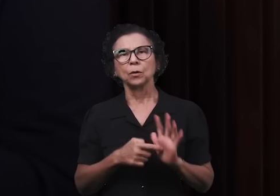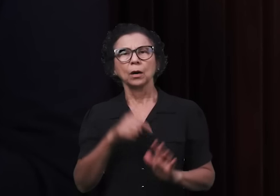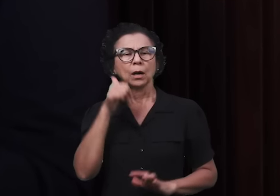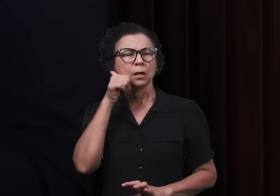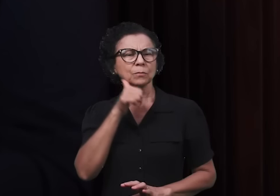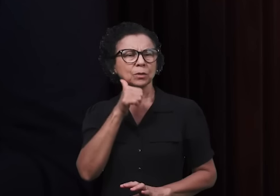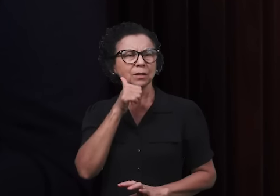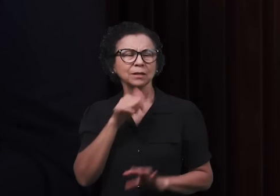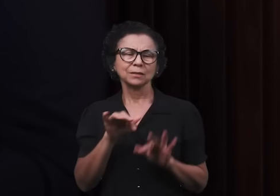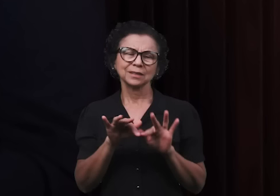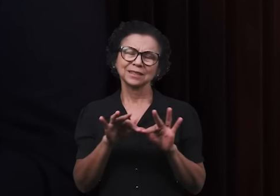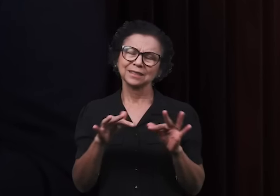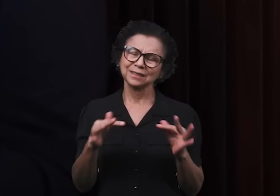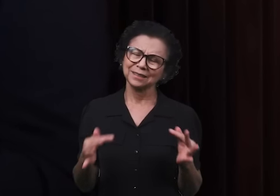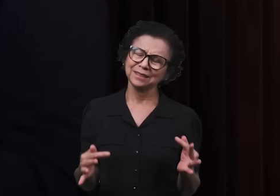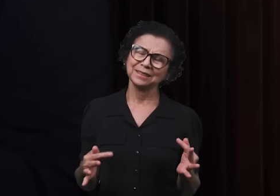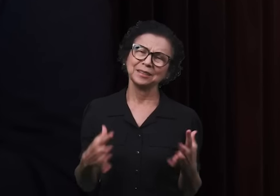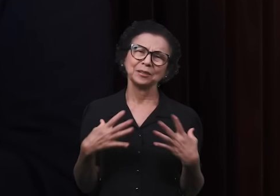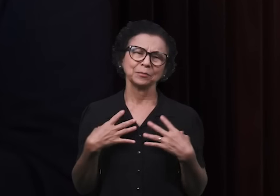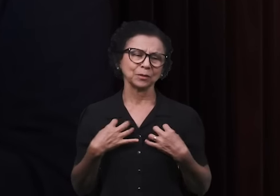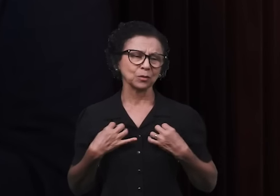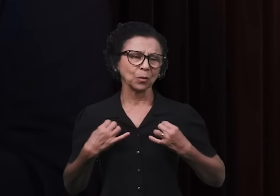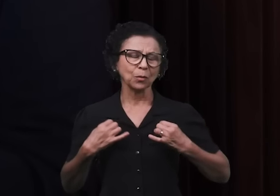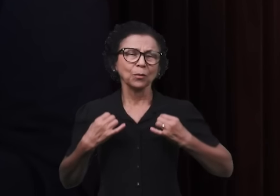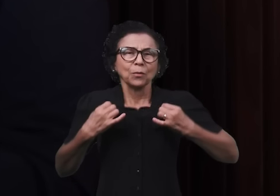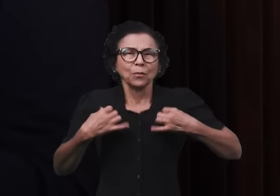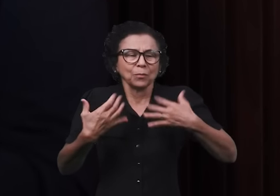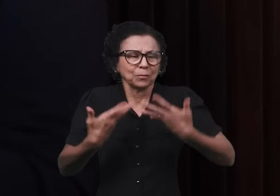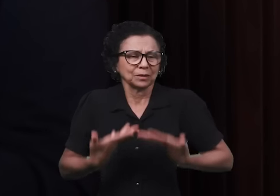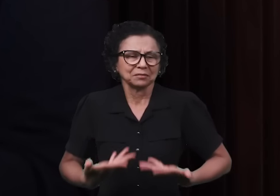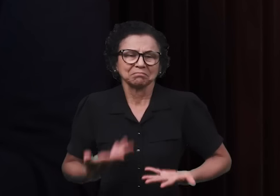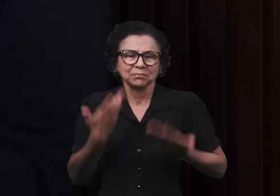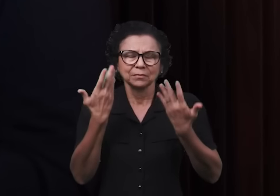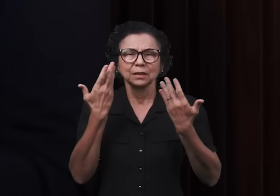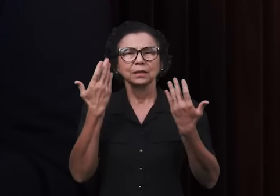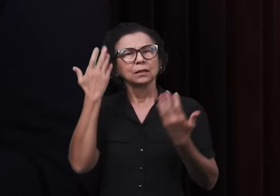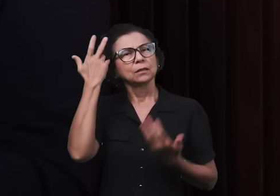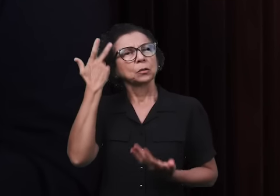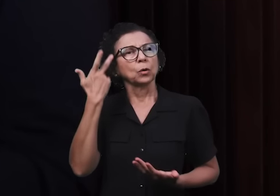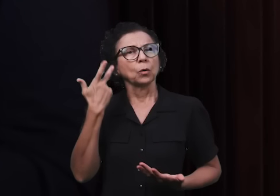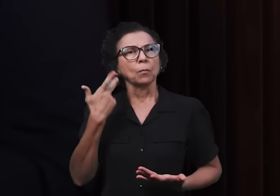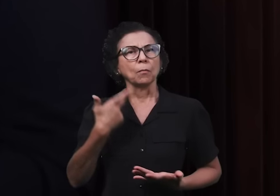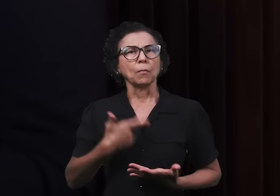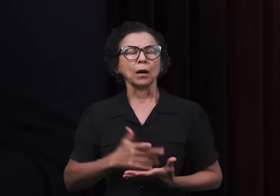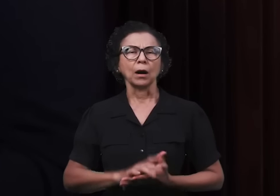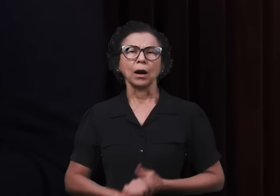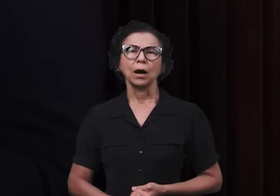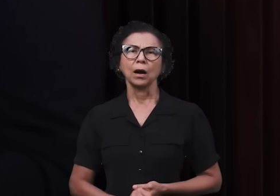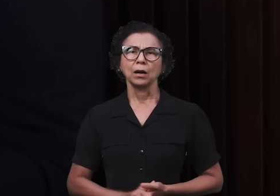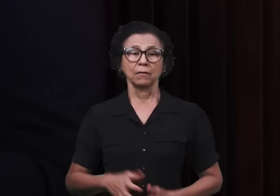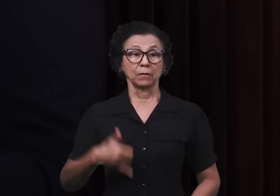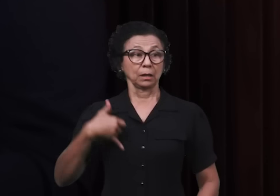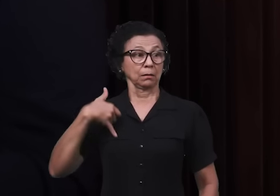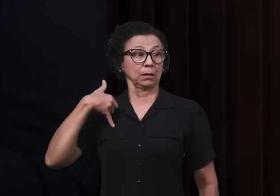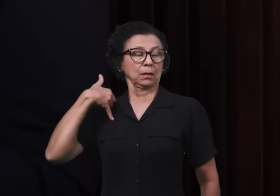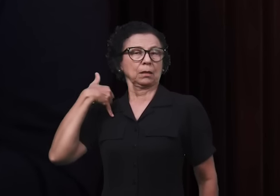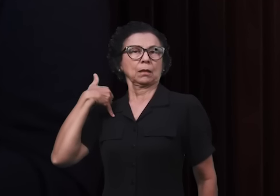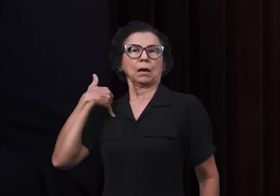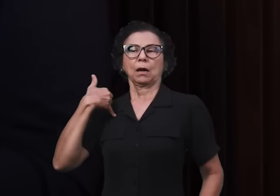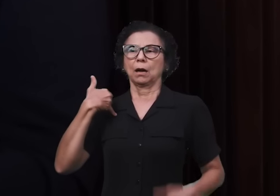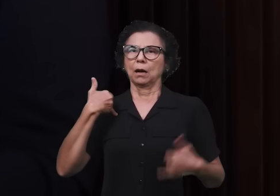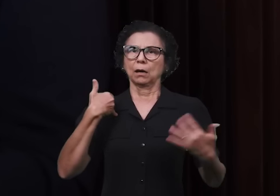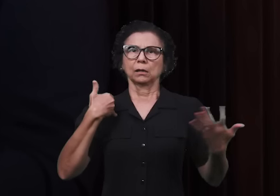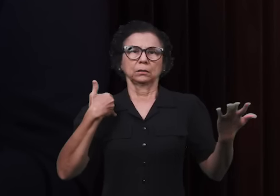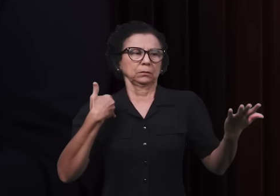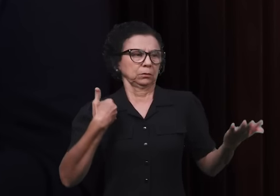mulheres, né? O modo, se atavie com modéstia, né? Os trajes com pudor, que não com tranças, a Bíblia diz,